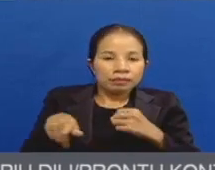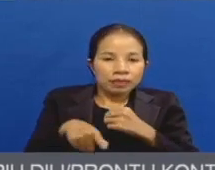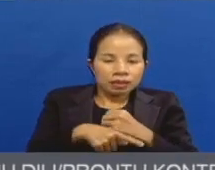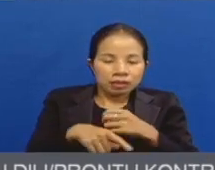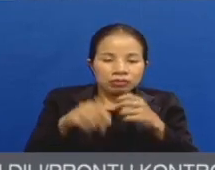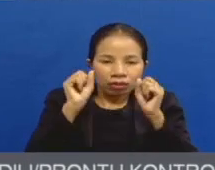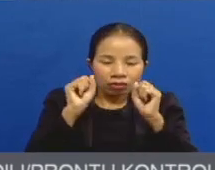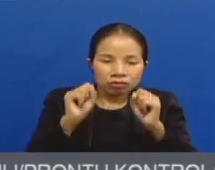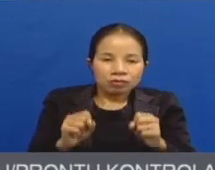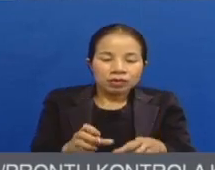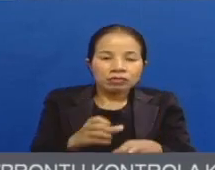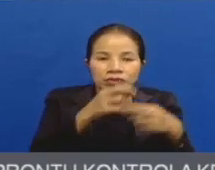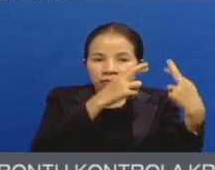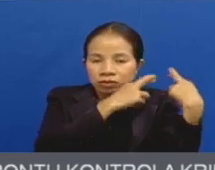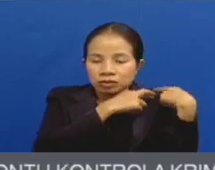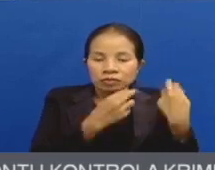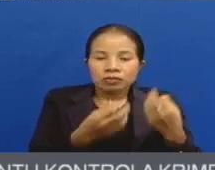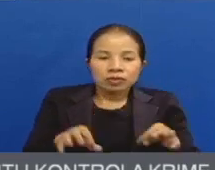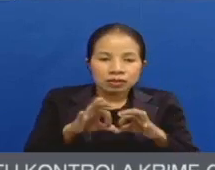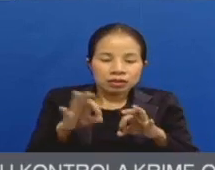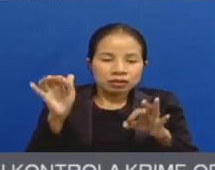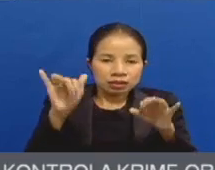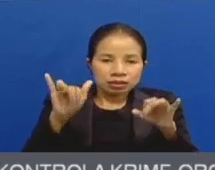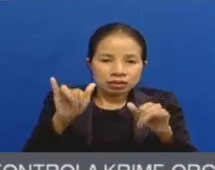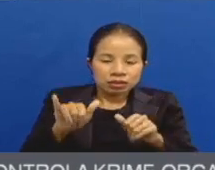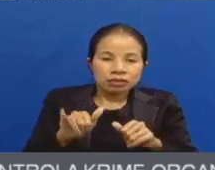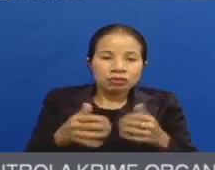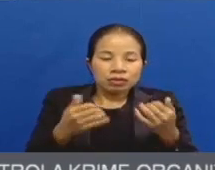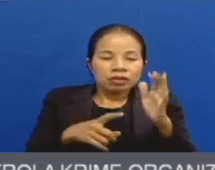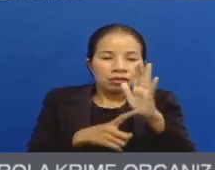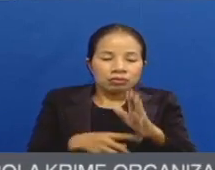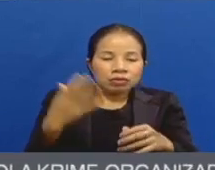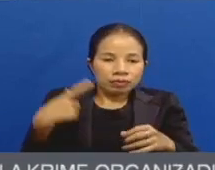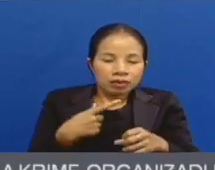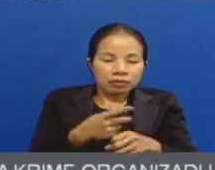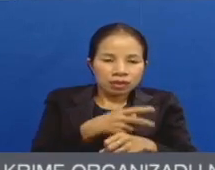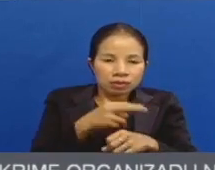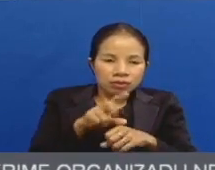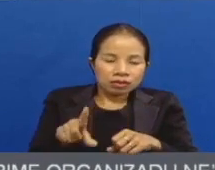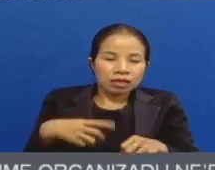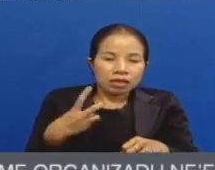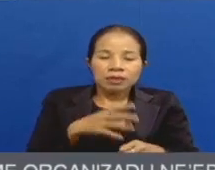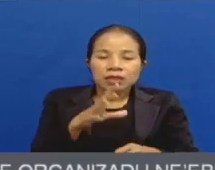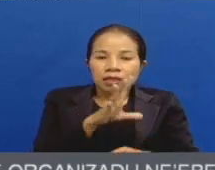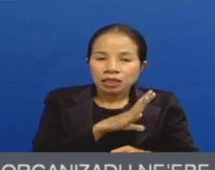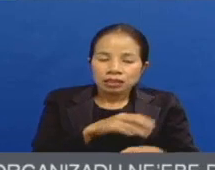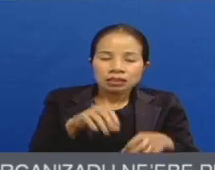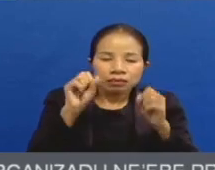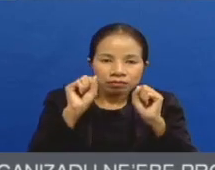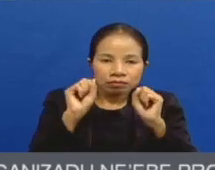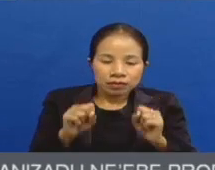atu bele toma mos pasta importante sira e ohin hatu doni ia parlamento nasional no ami hein kata se bele